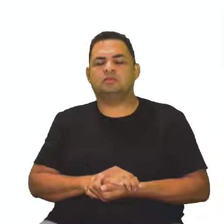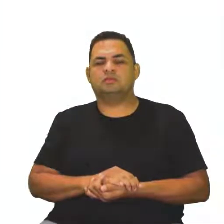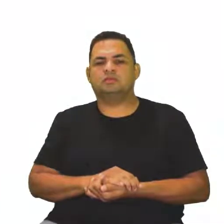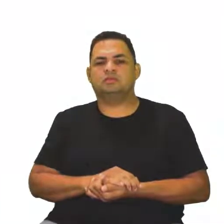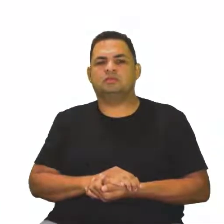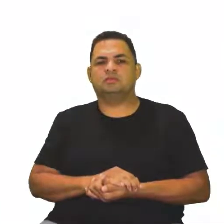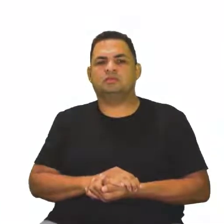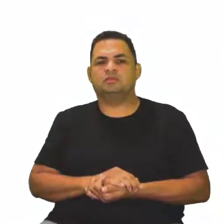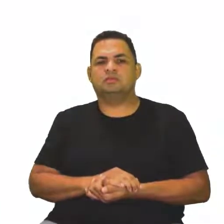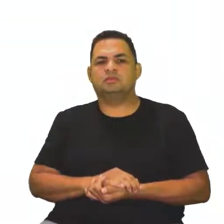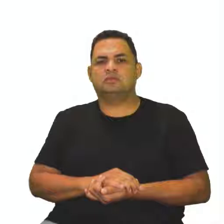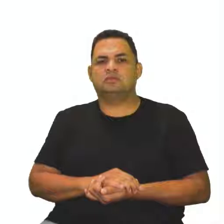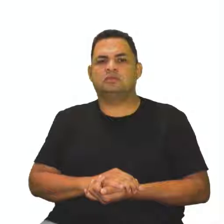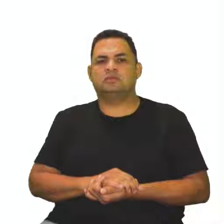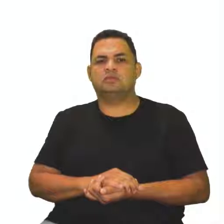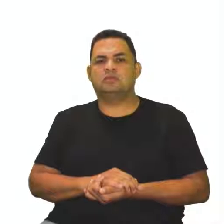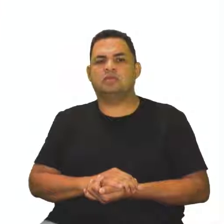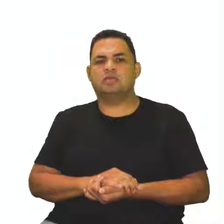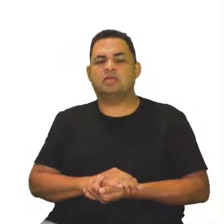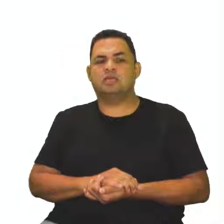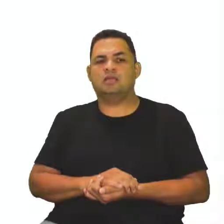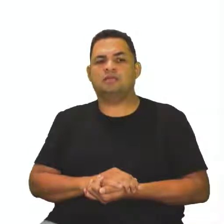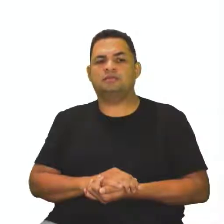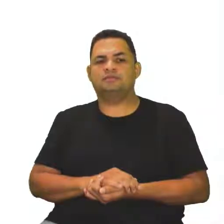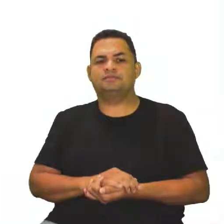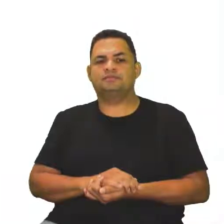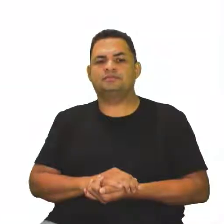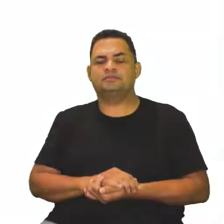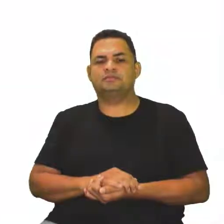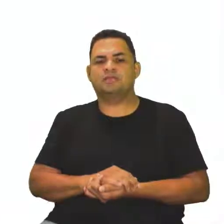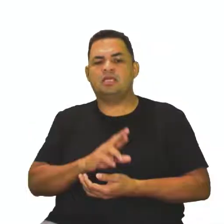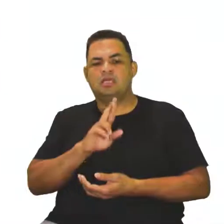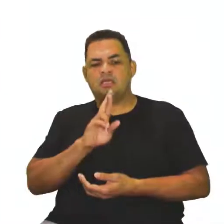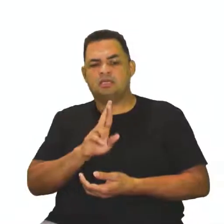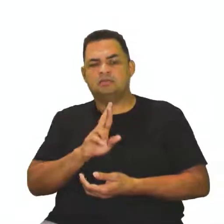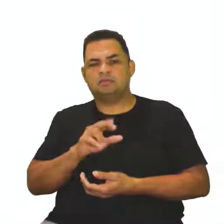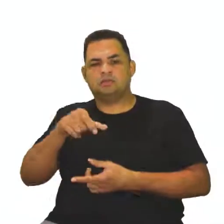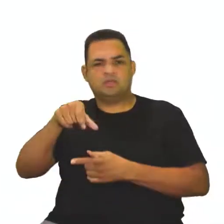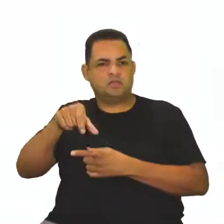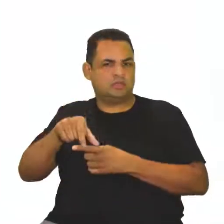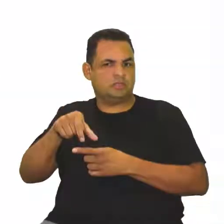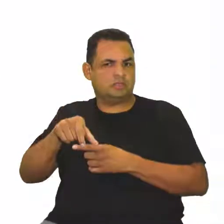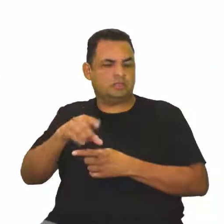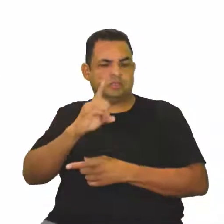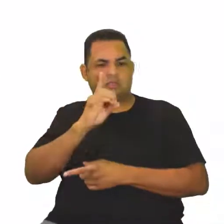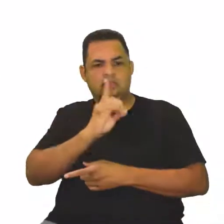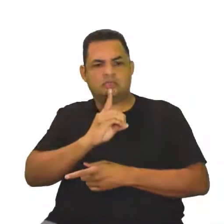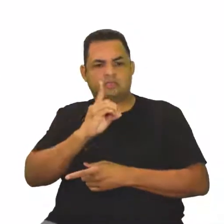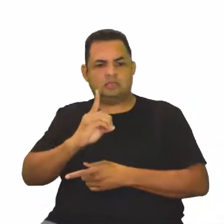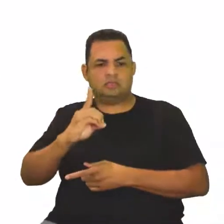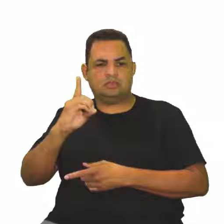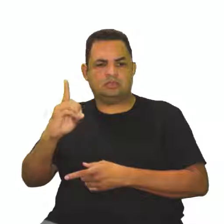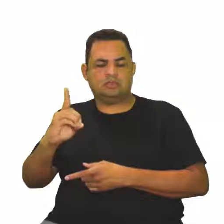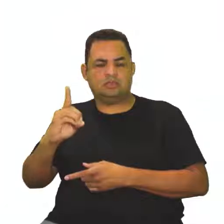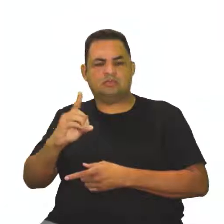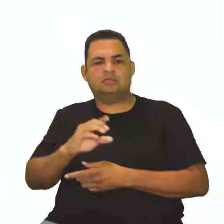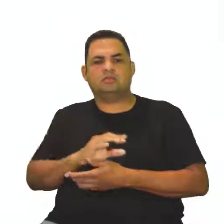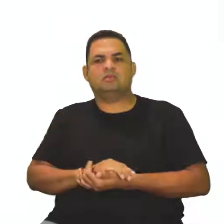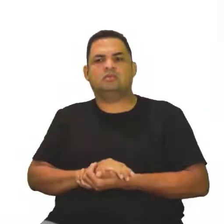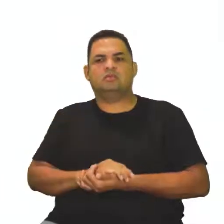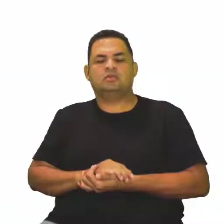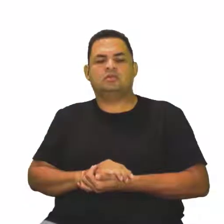a resistência em ohms e a DDP, que é a nossa diferença de potencial elétrico